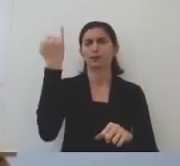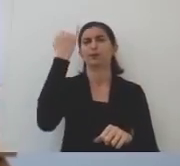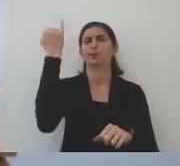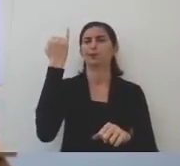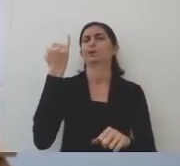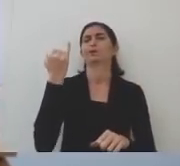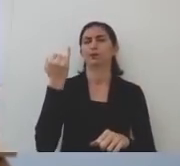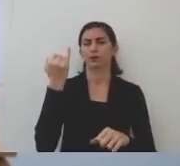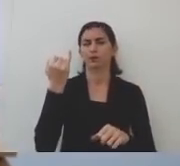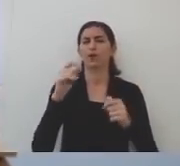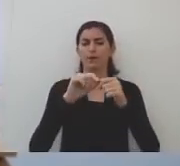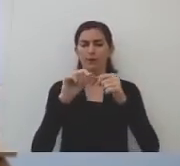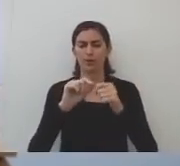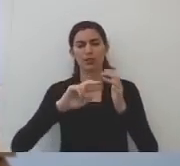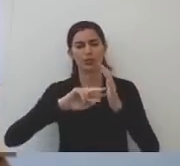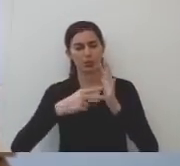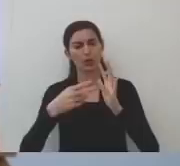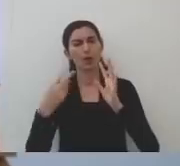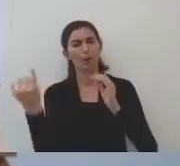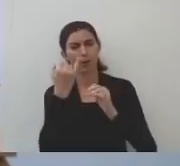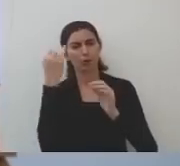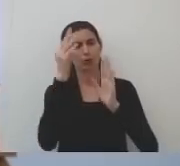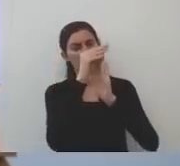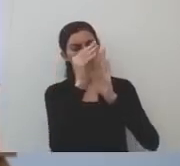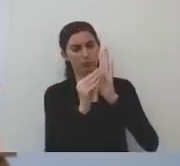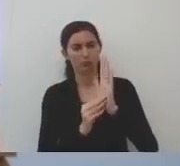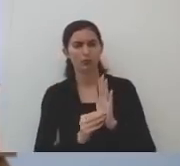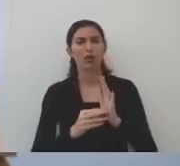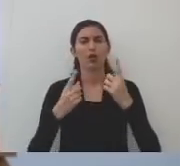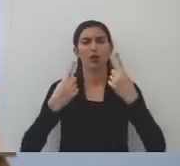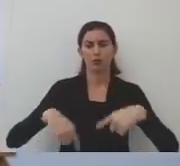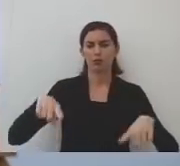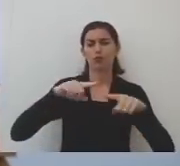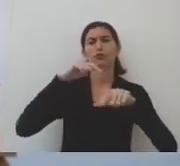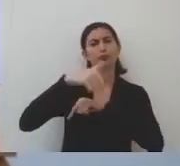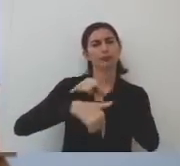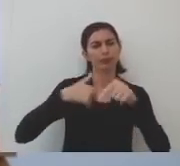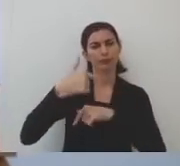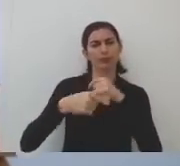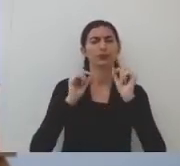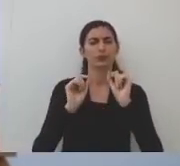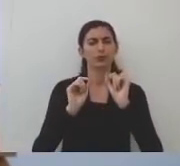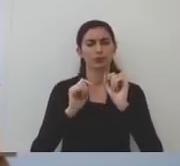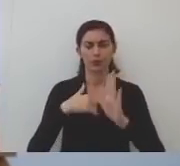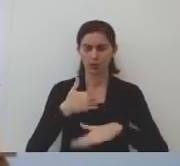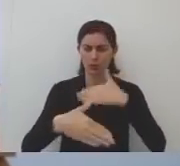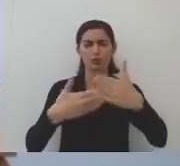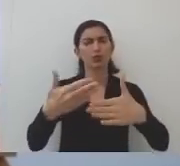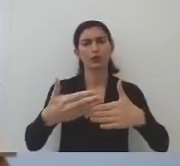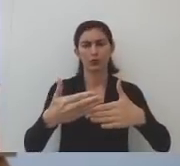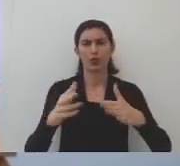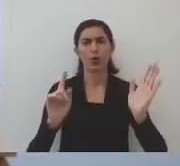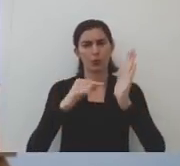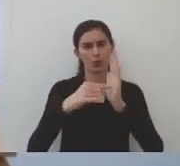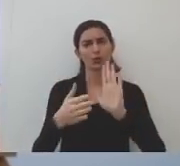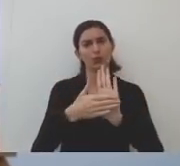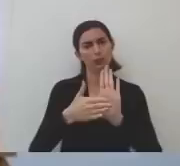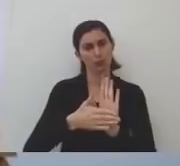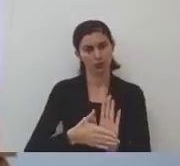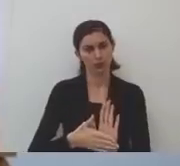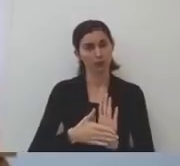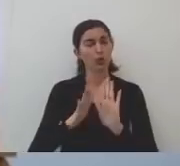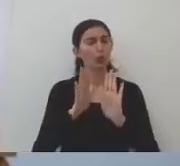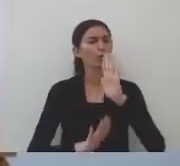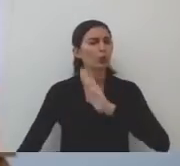efetivamente fazem significado para a gente poder trabalhar e desenvolver o objetivo proposto.